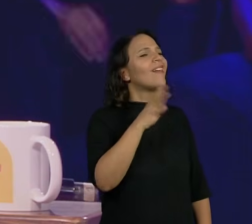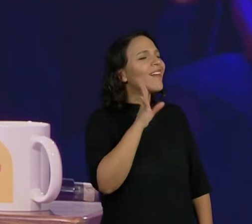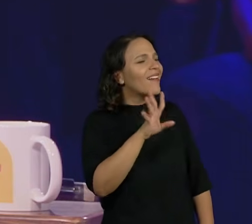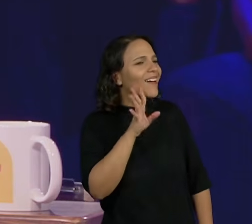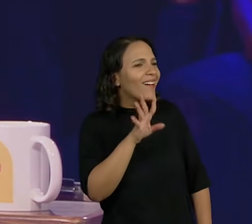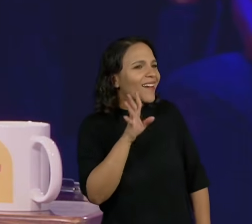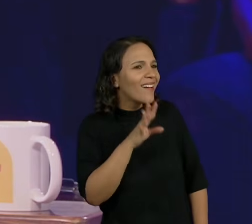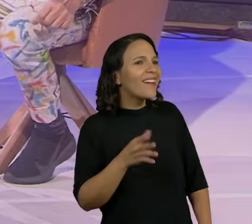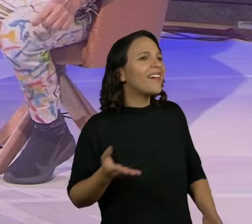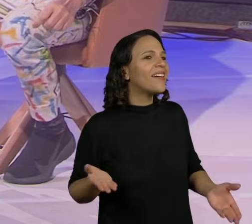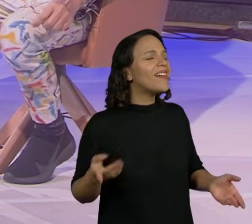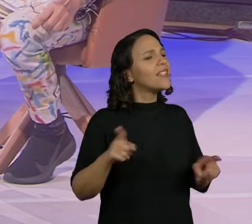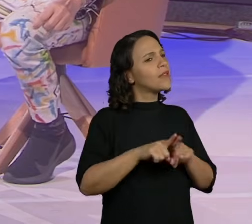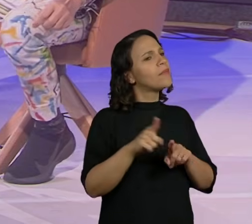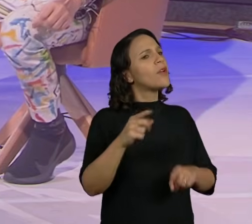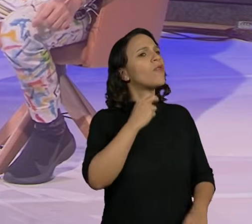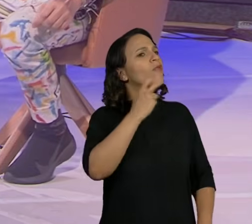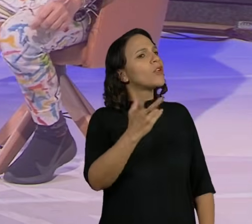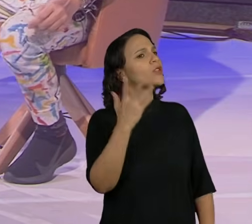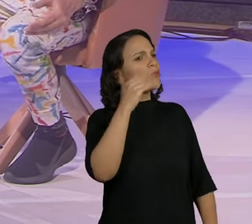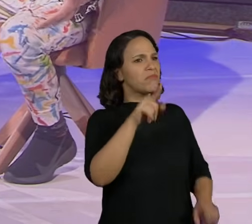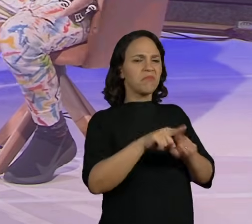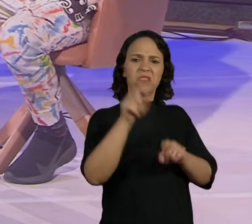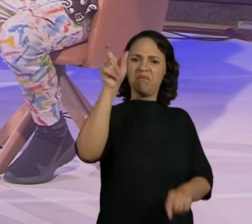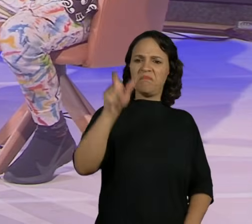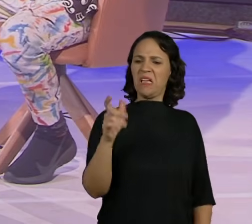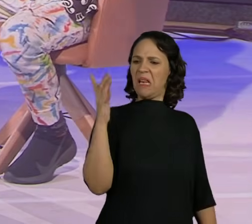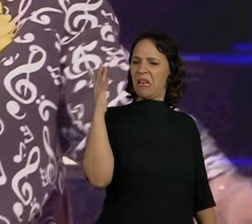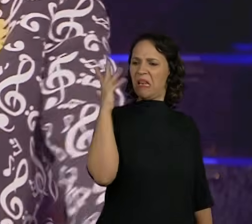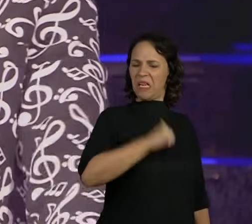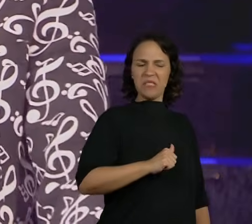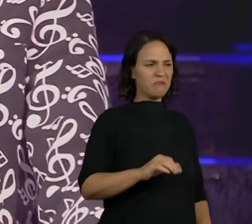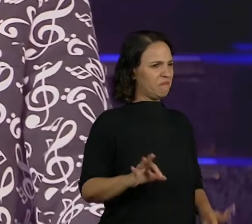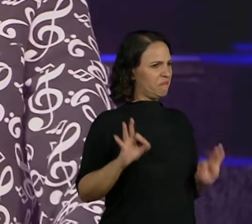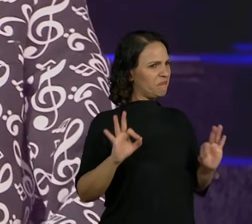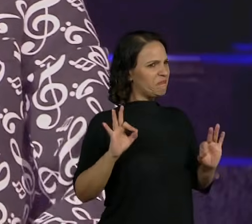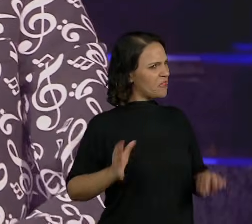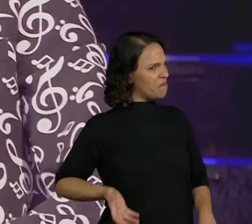né? Tem uma voz bonita, é lindo.